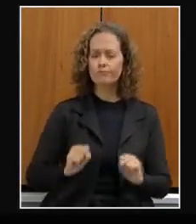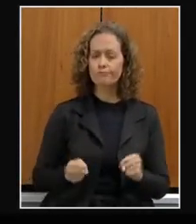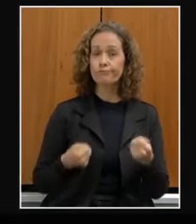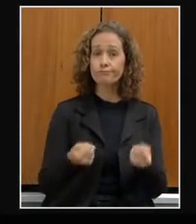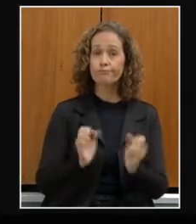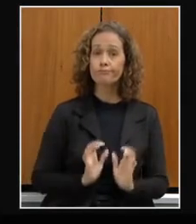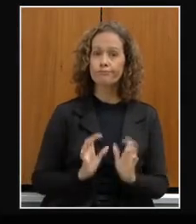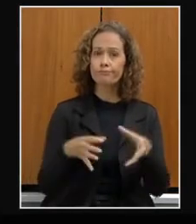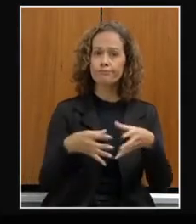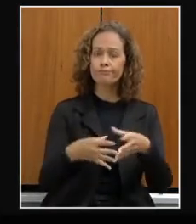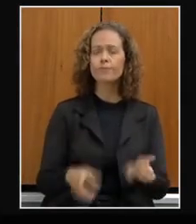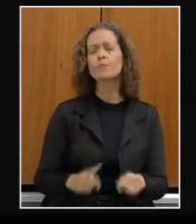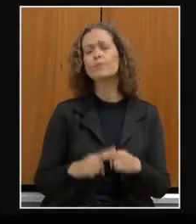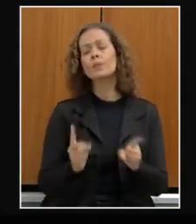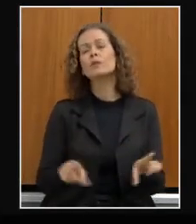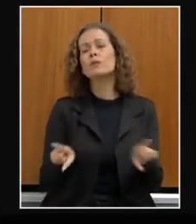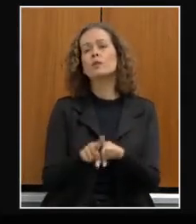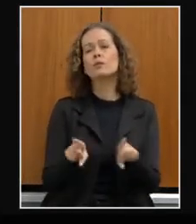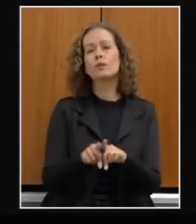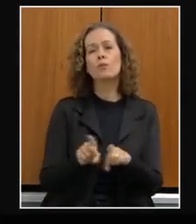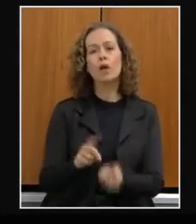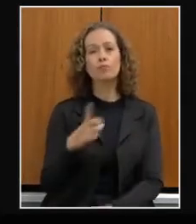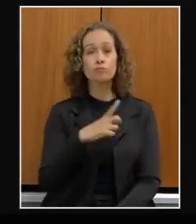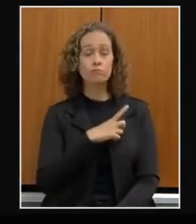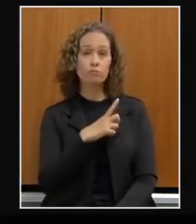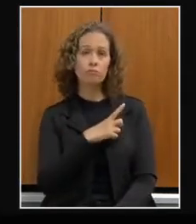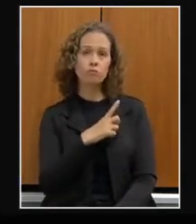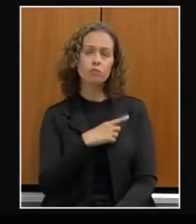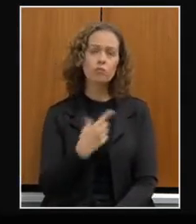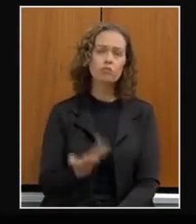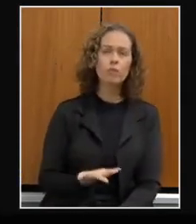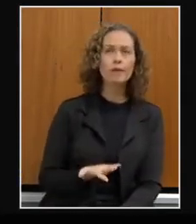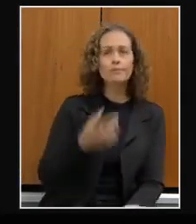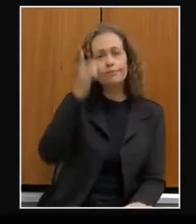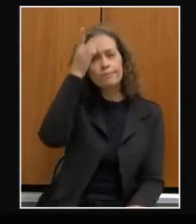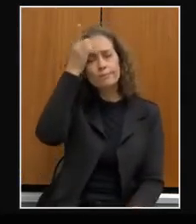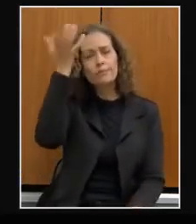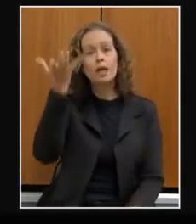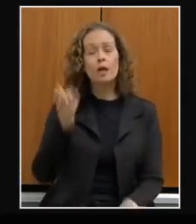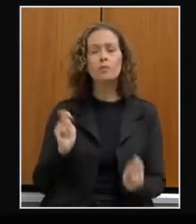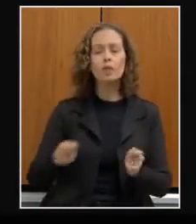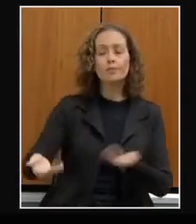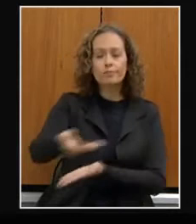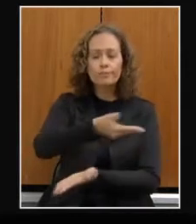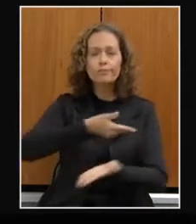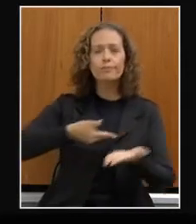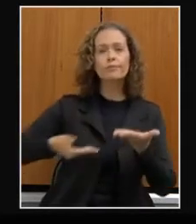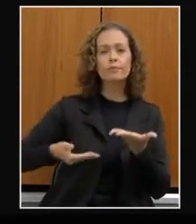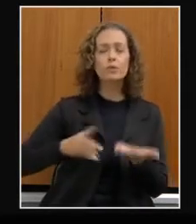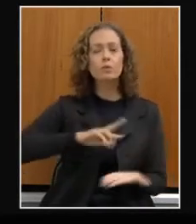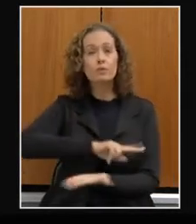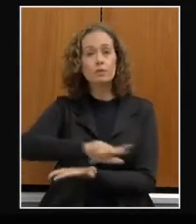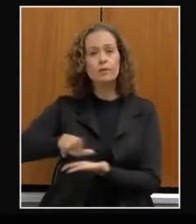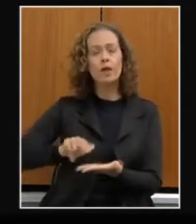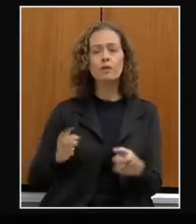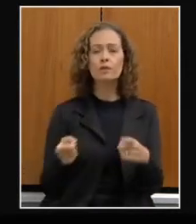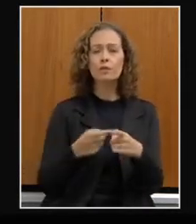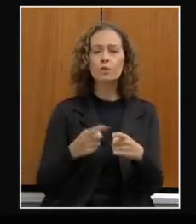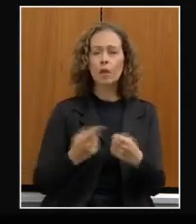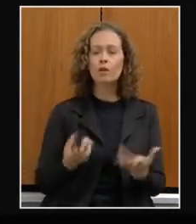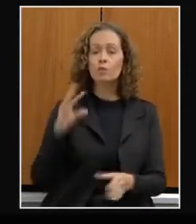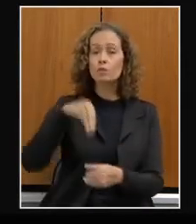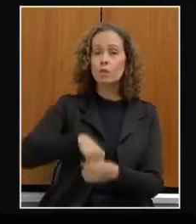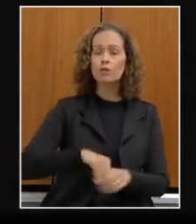mas também criar uma modalidade que pudesse fazer um intercâmbio com médicos no interior